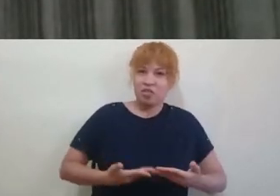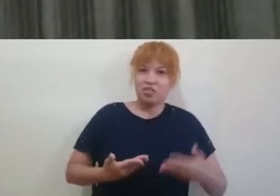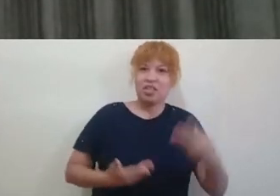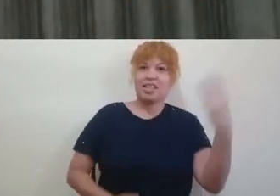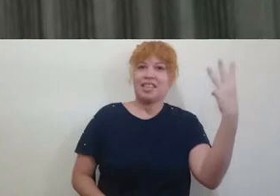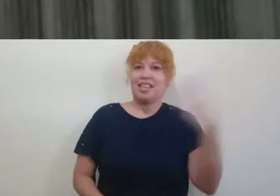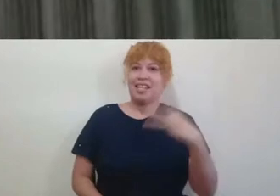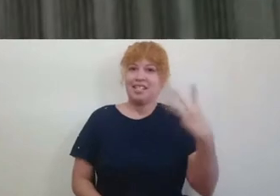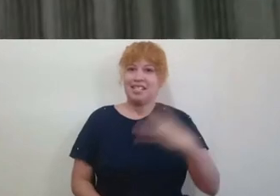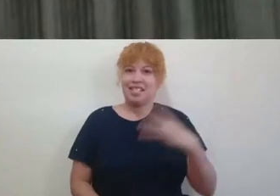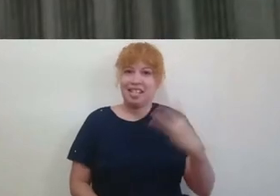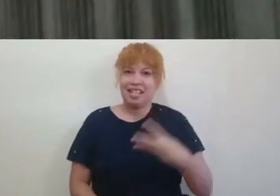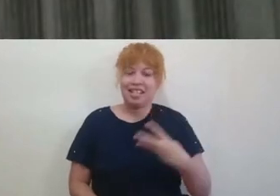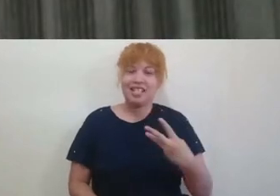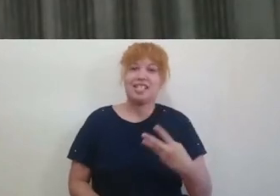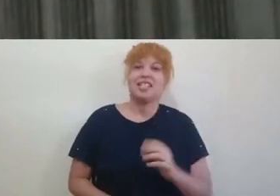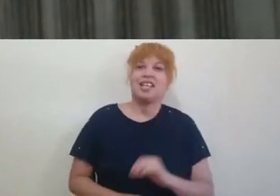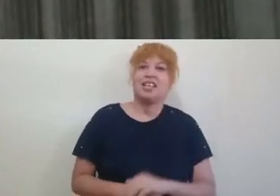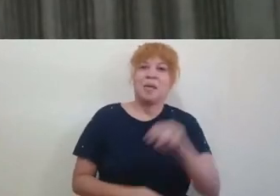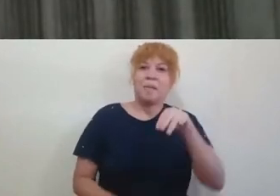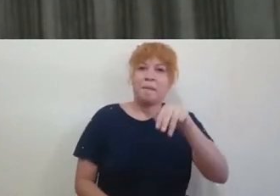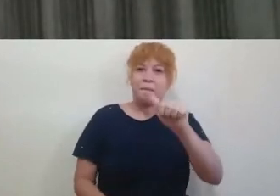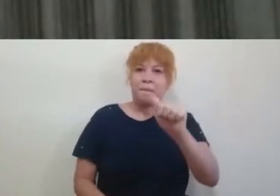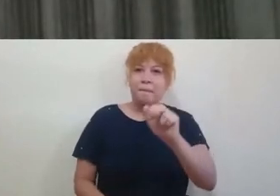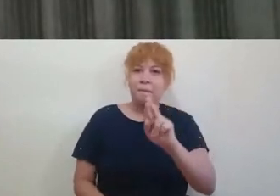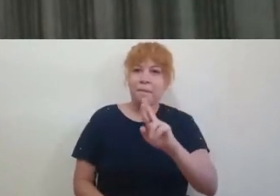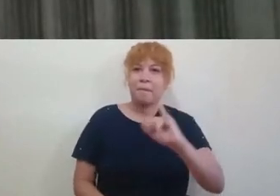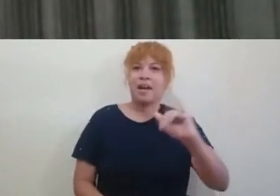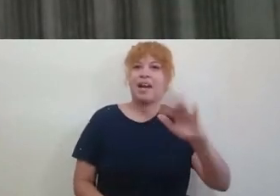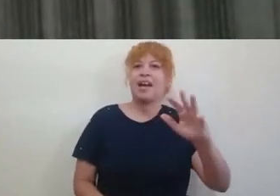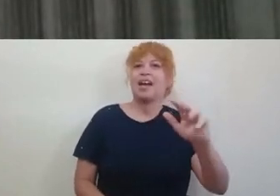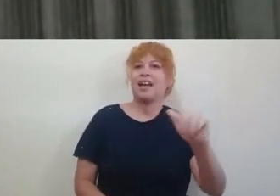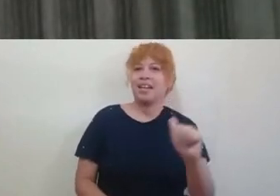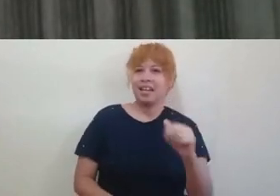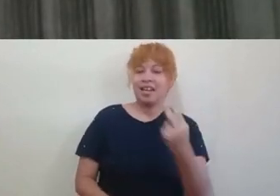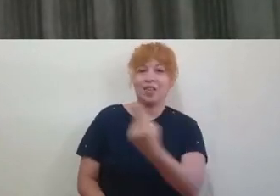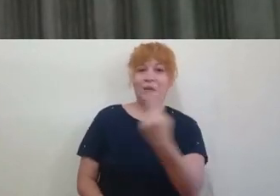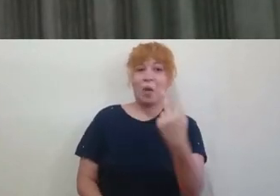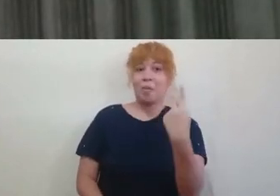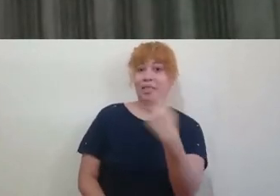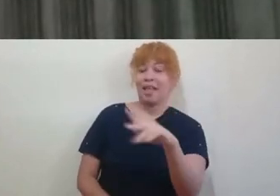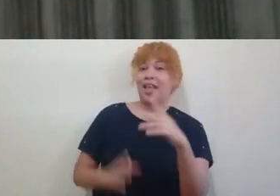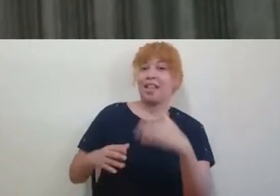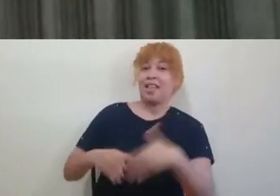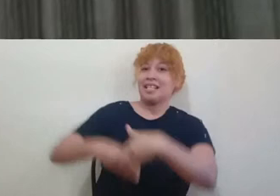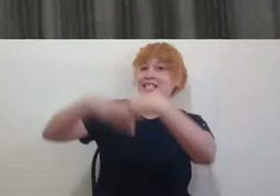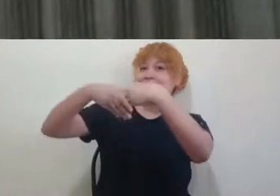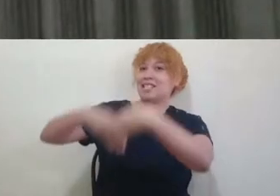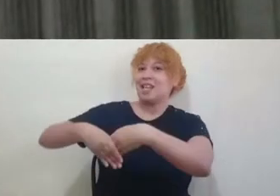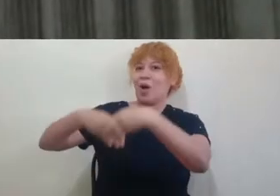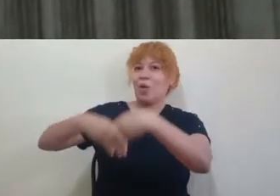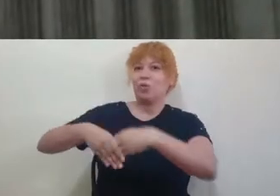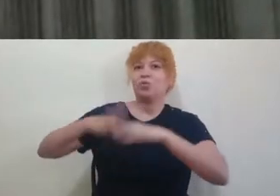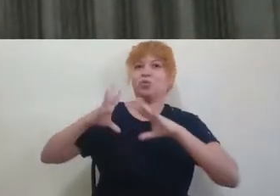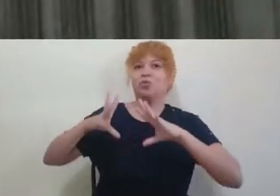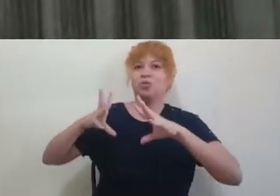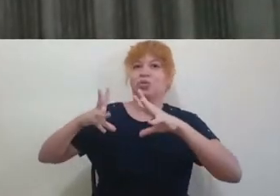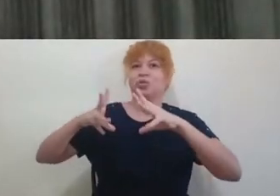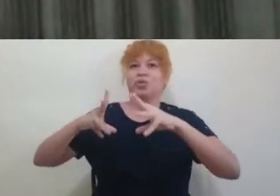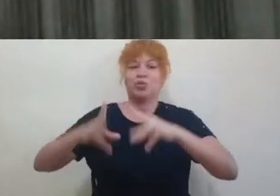vocês, pais, mães e demais familiares, amigos e amigas, parceiros e